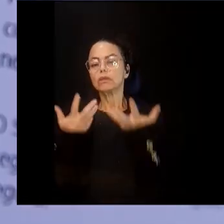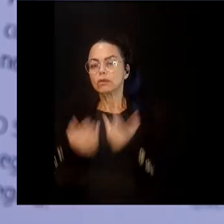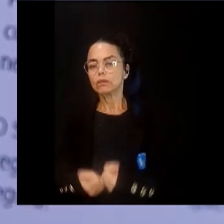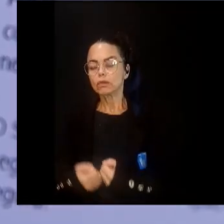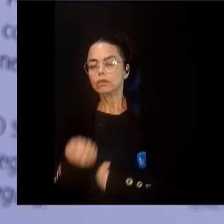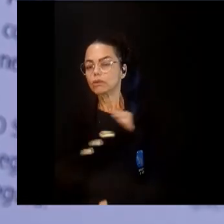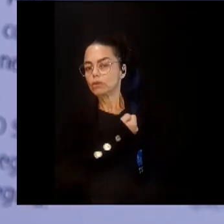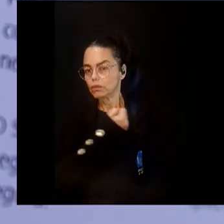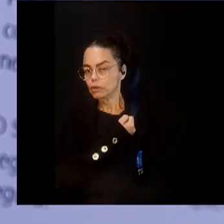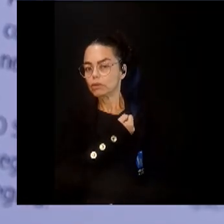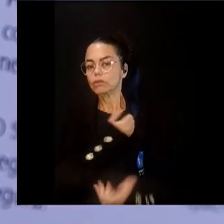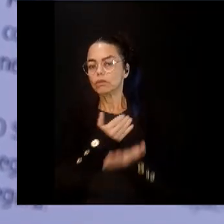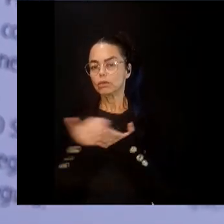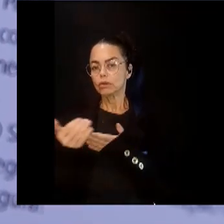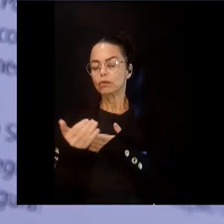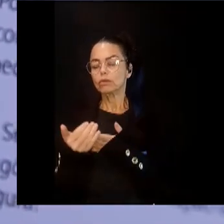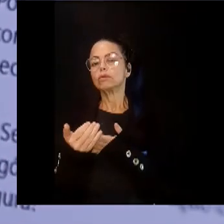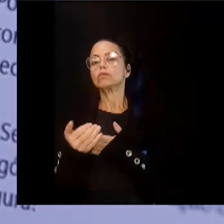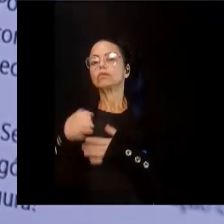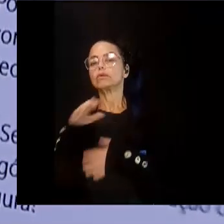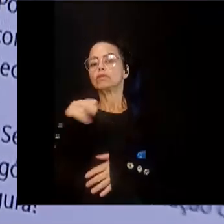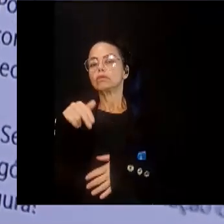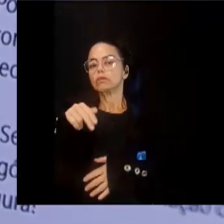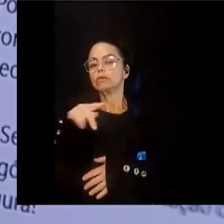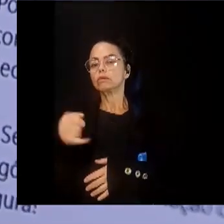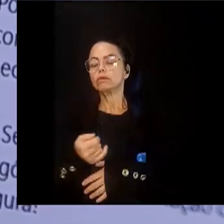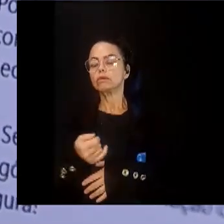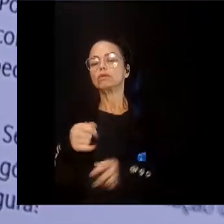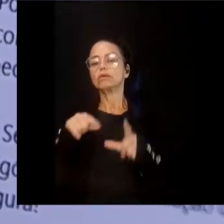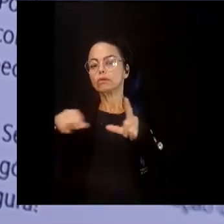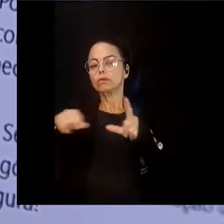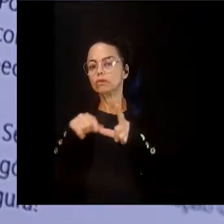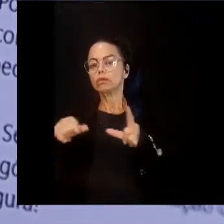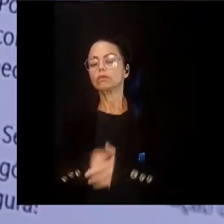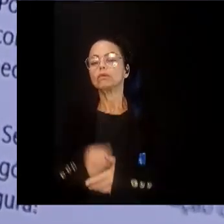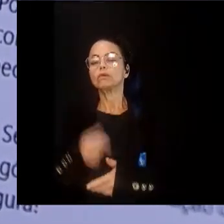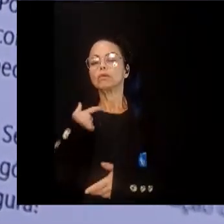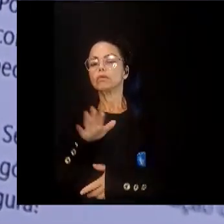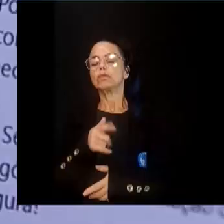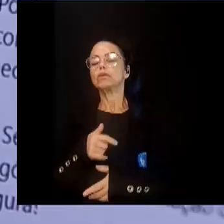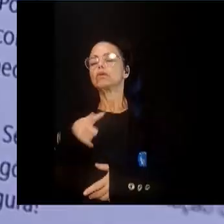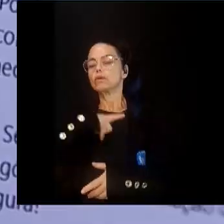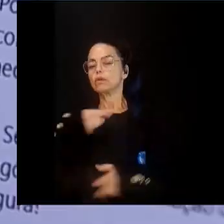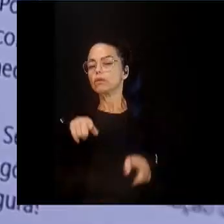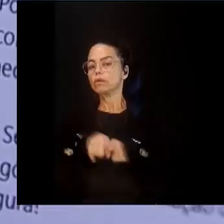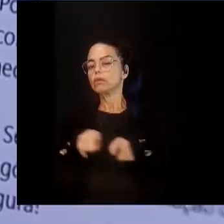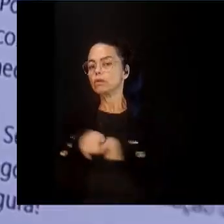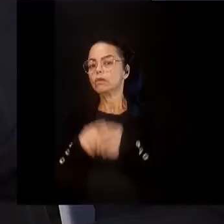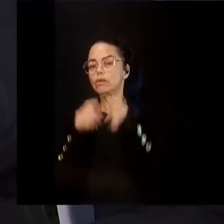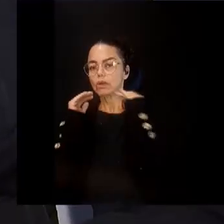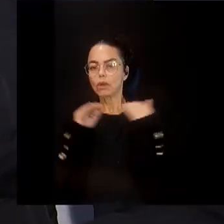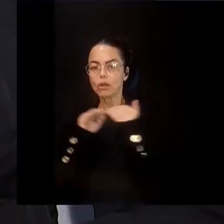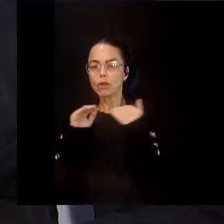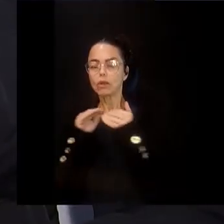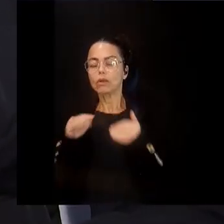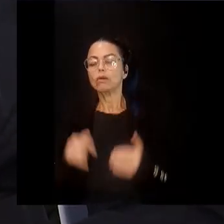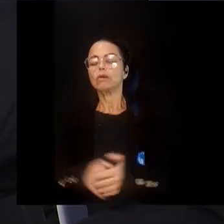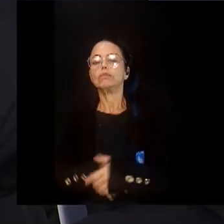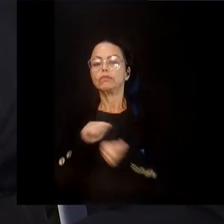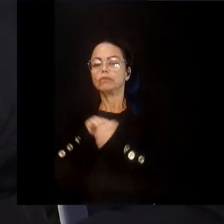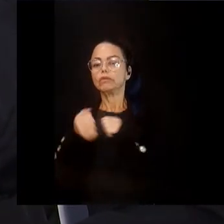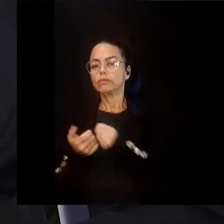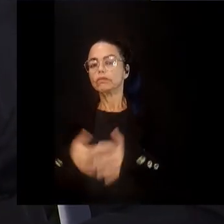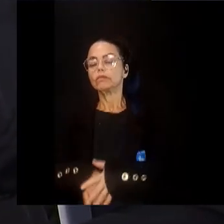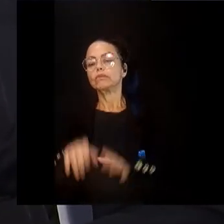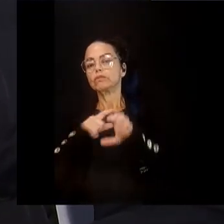do momento que os CNPJs alfanuméricos começarem a aparecer, o sistema também tem que estar de acordo. Então é importante a todo empreendedor conversar com o